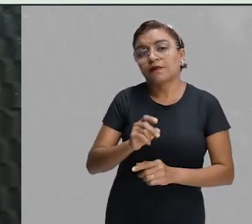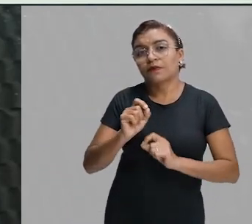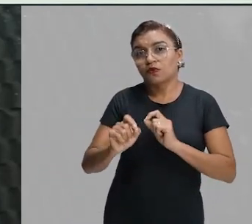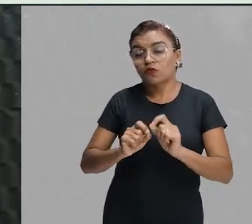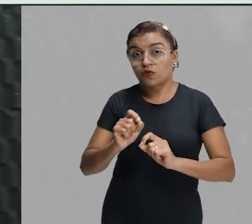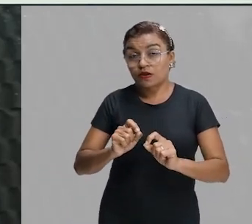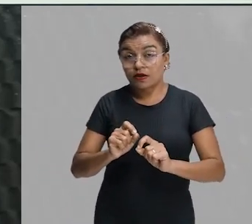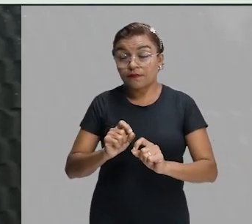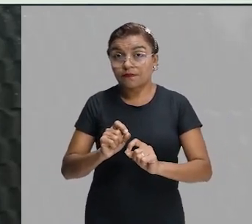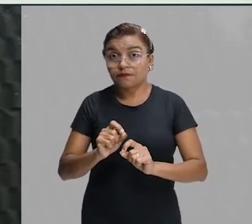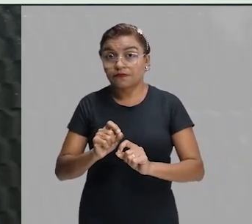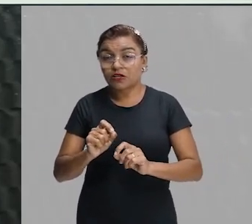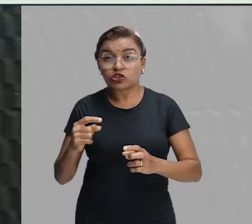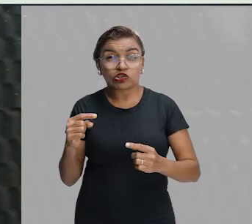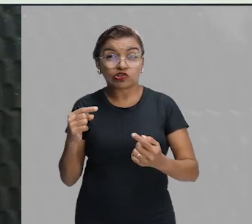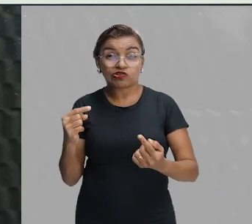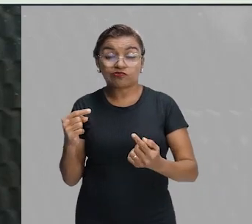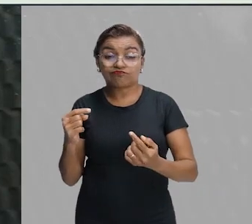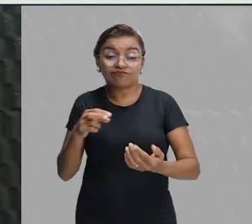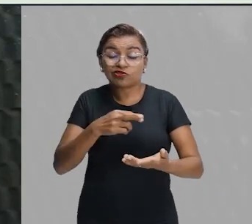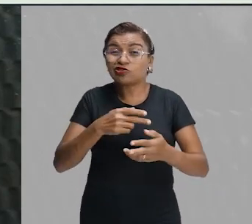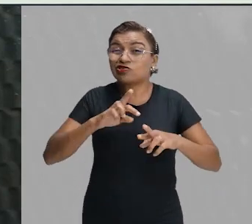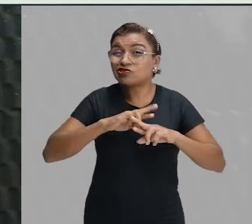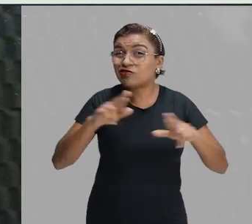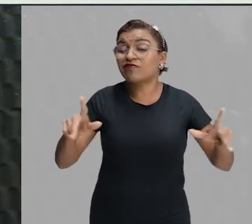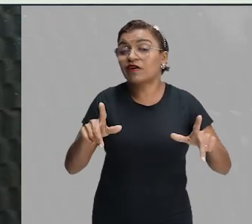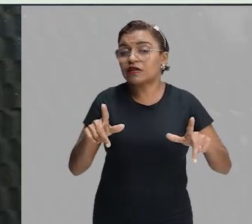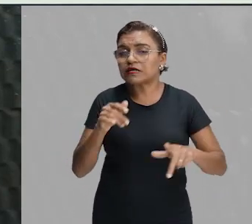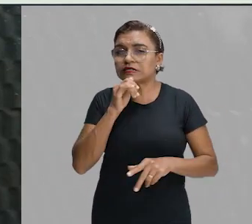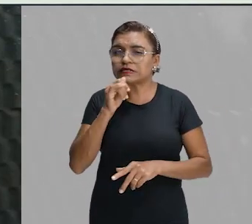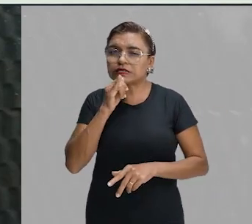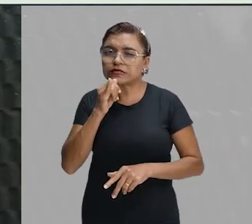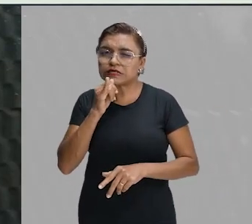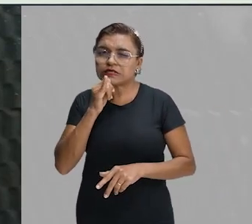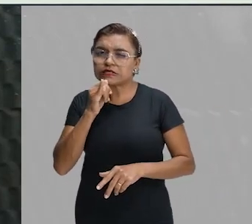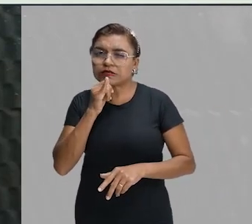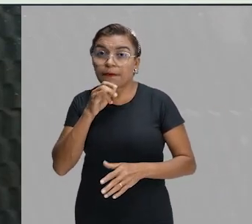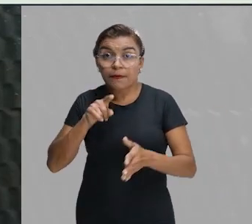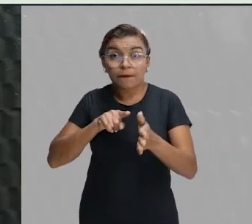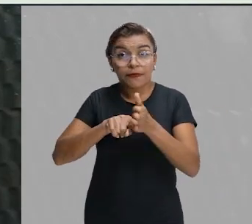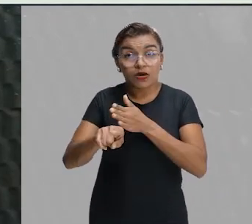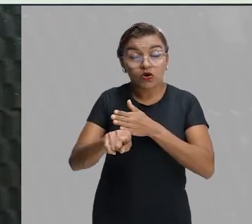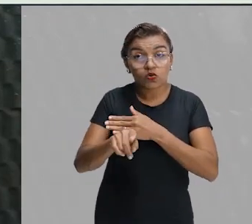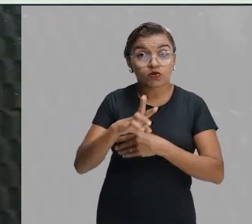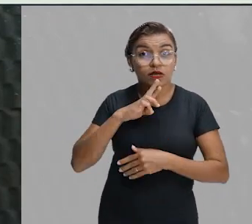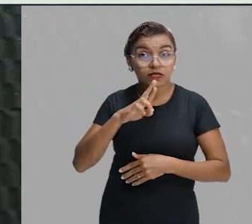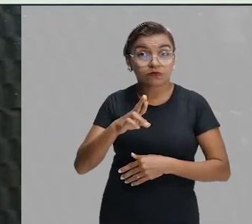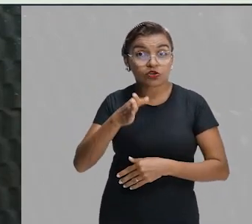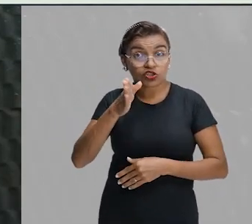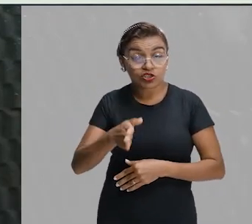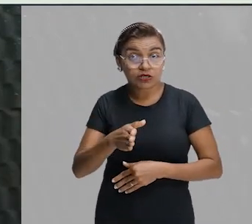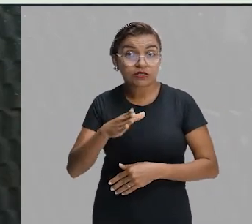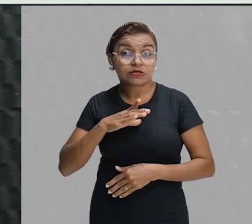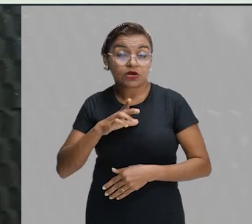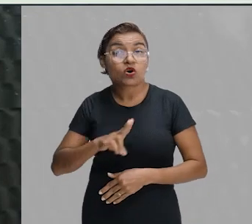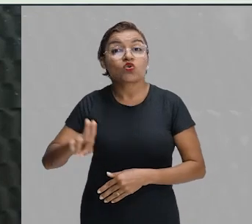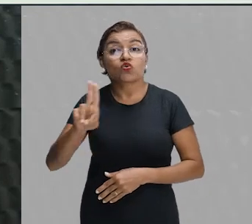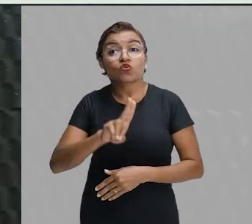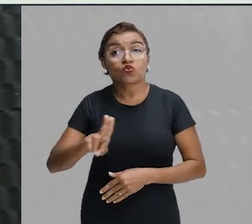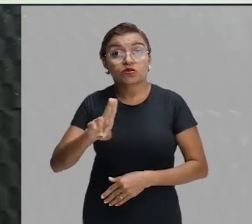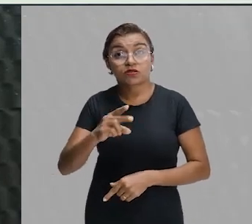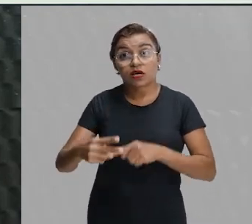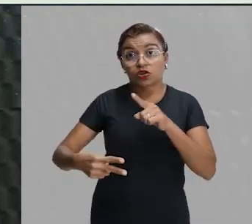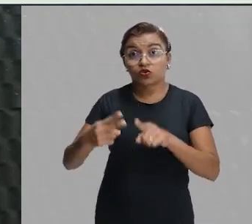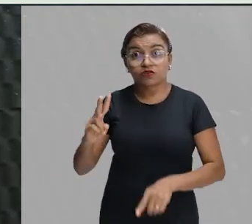que contradigam aquilo que eu vou desenvolver dentro da resposta à minha pergunta retórica, e eu só posso utilizar também esses dois valores,